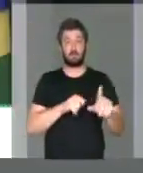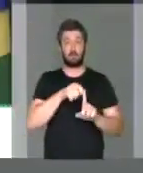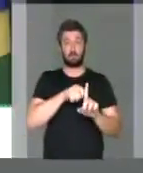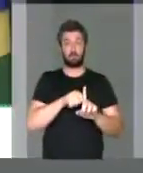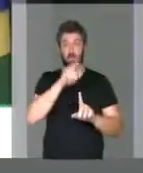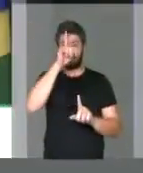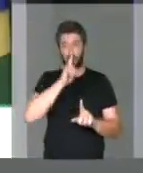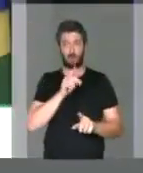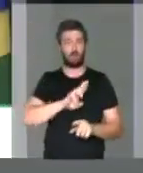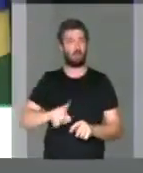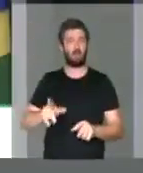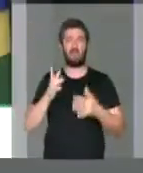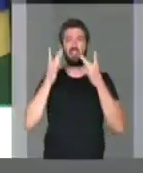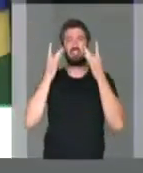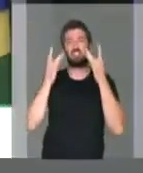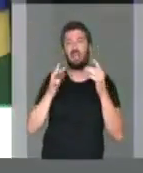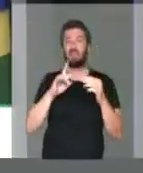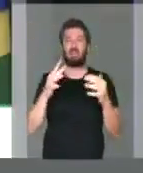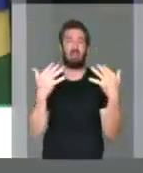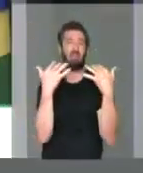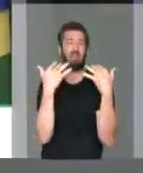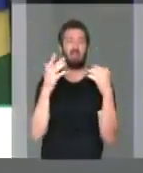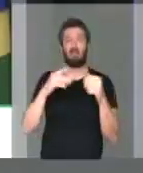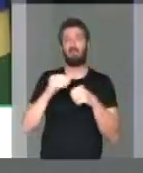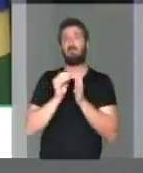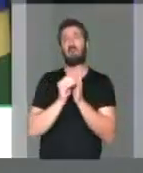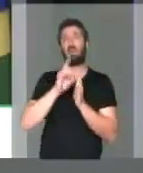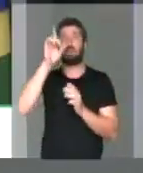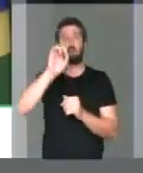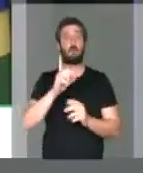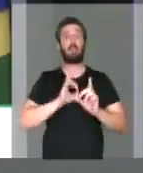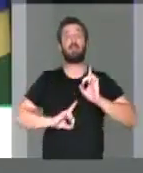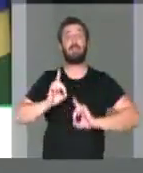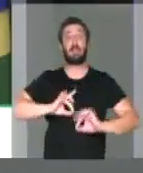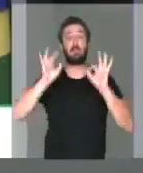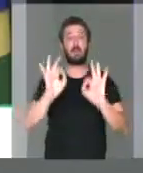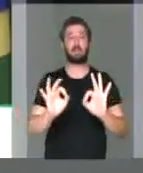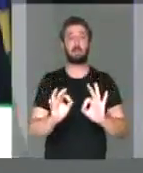amarelo não é drama, não é para chamar atenção, nem é falta de Deus, é depressão.